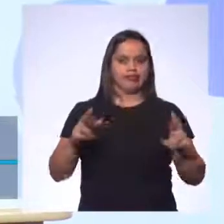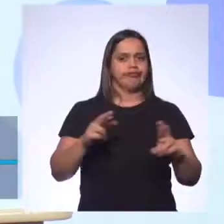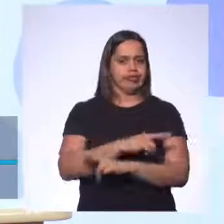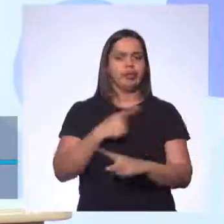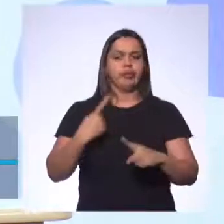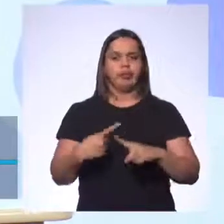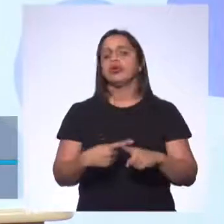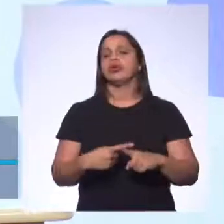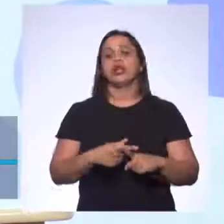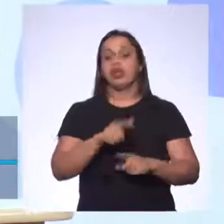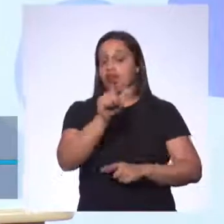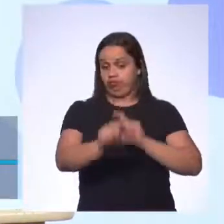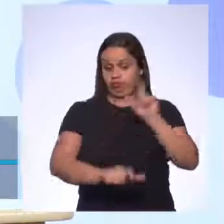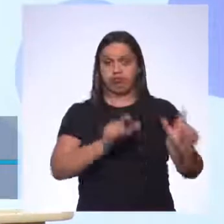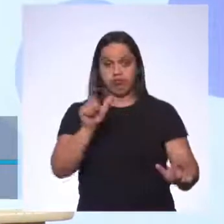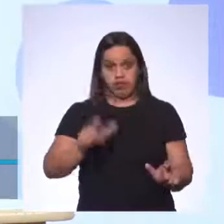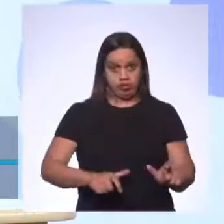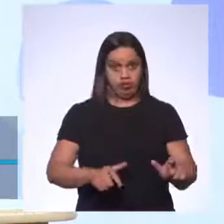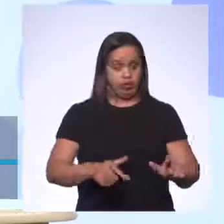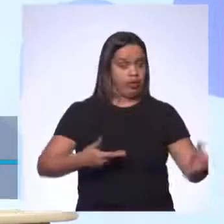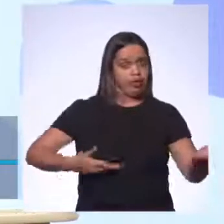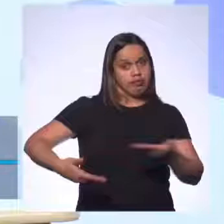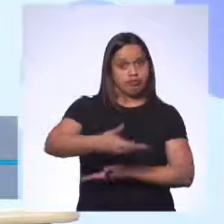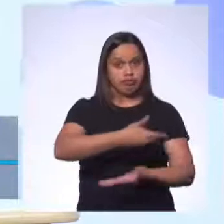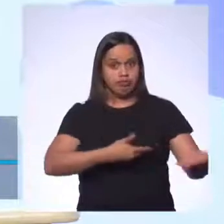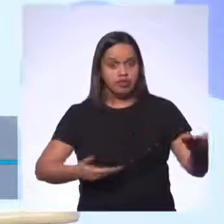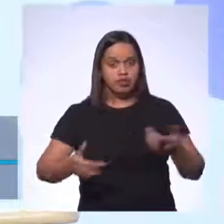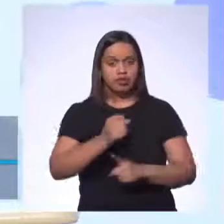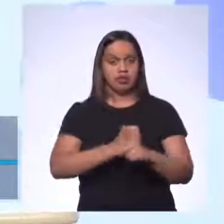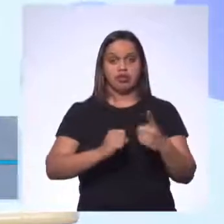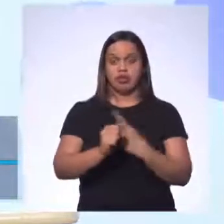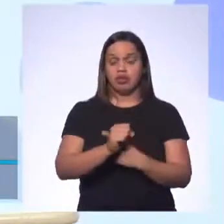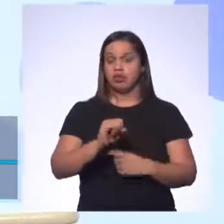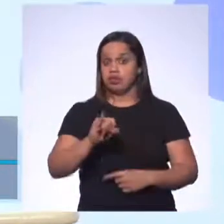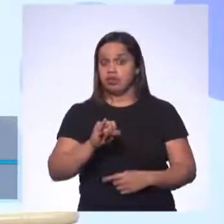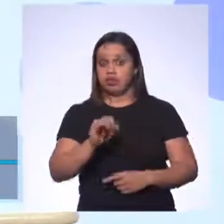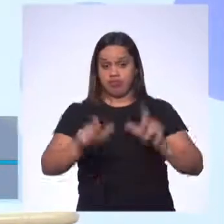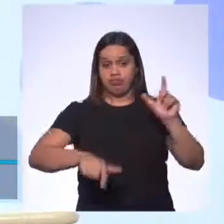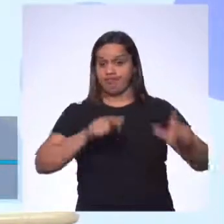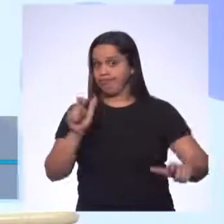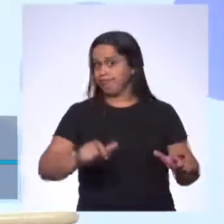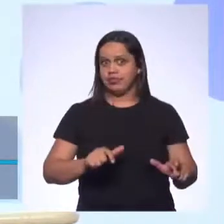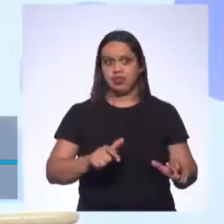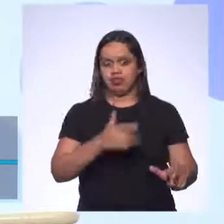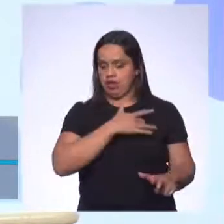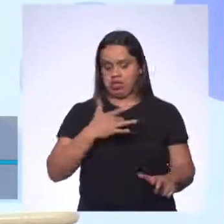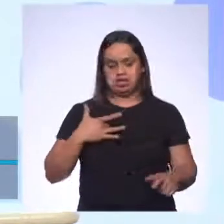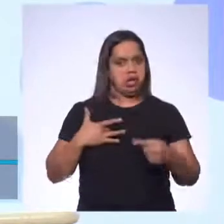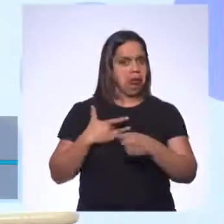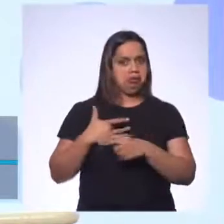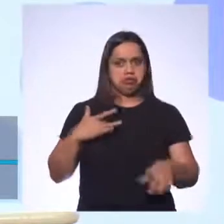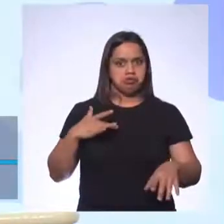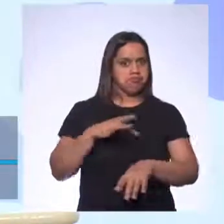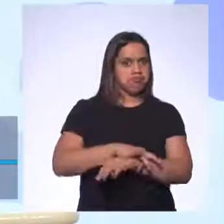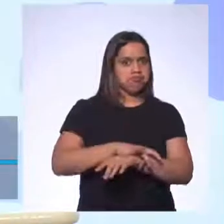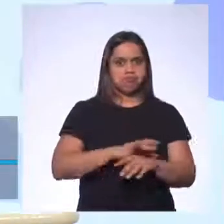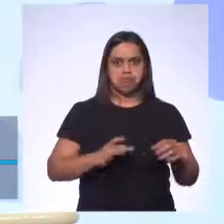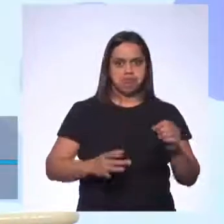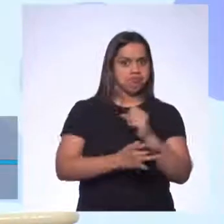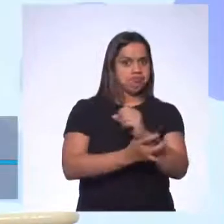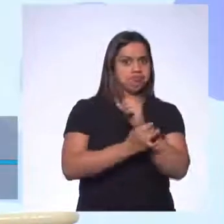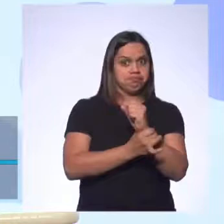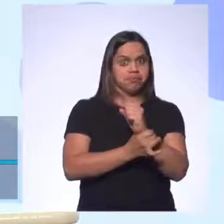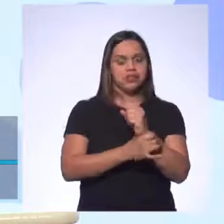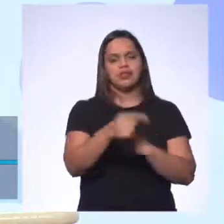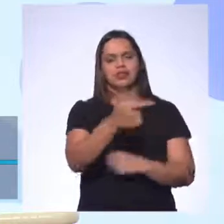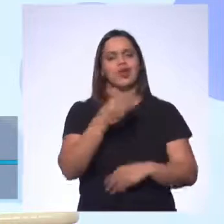esse organismo vivo em relação com a sociedade, né, se os seres humanos não estão com a saúde garantida, não tem como